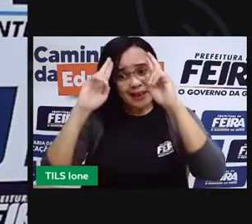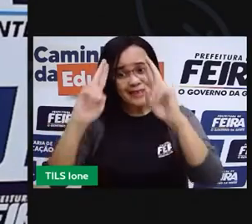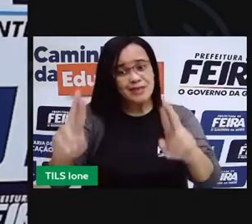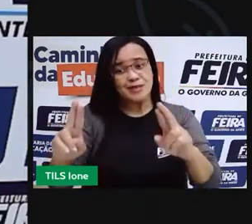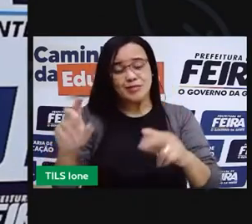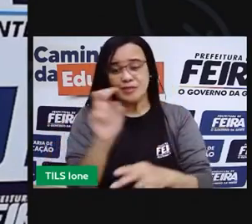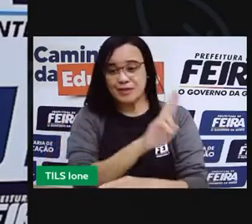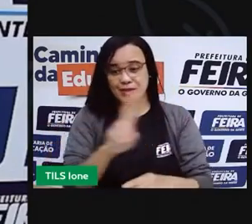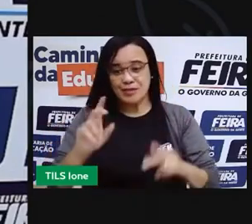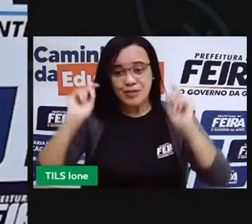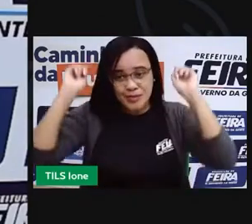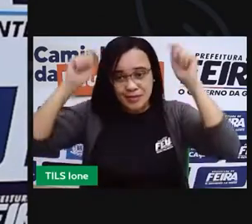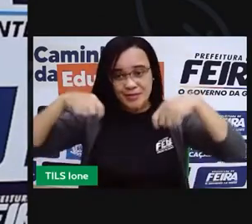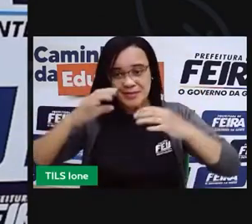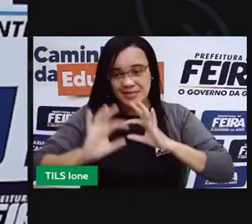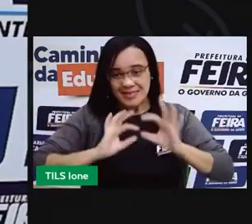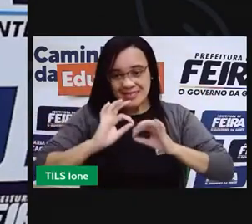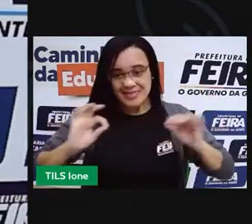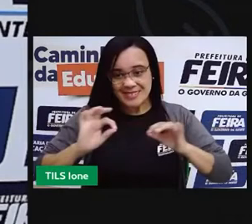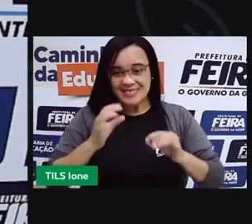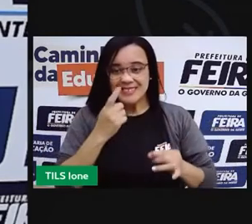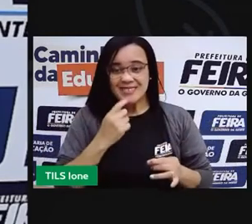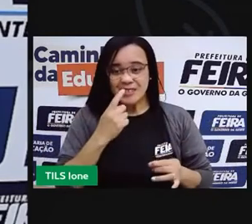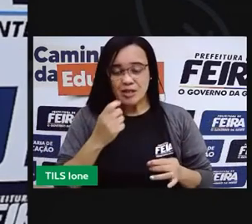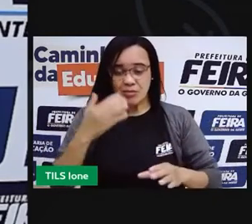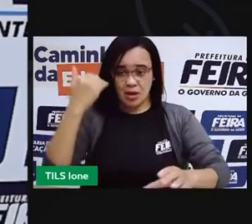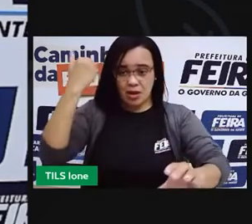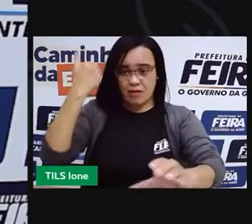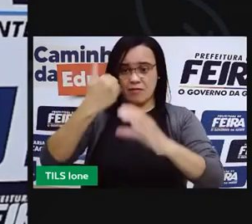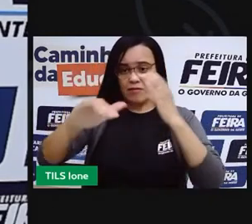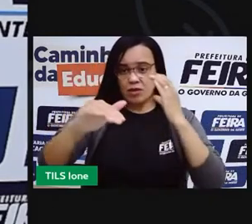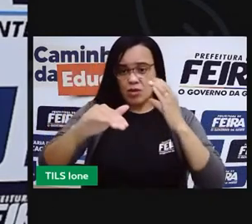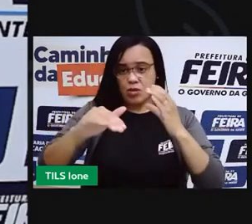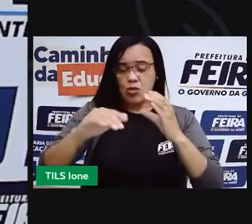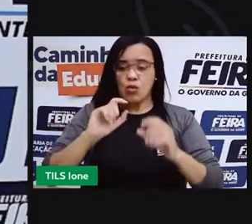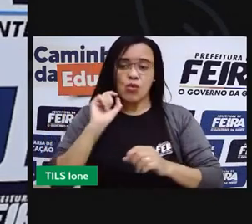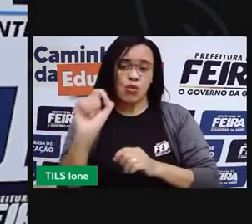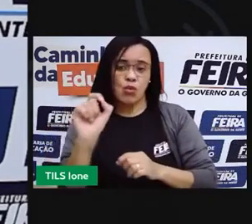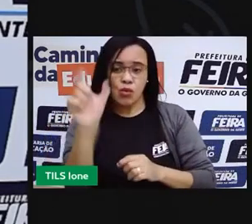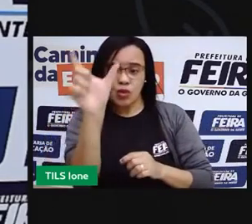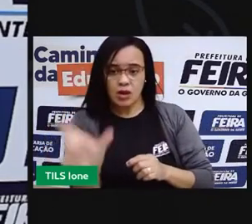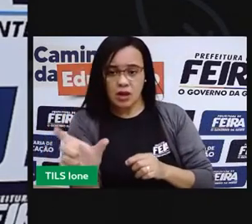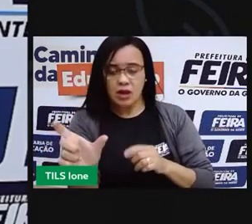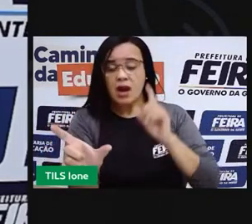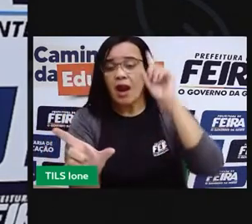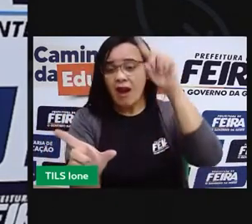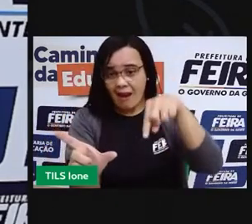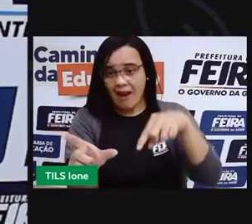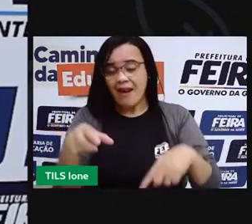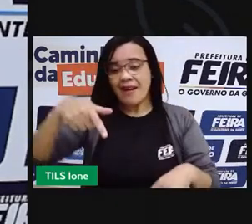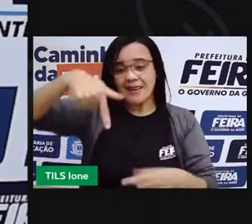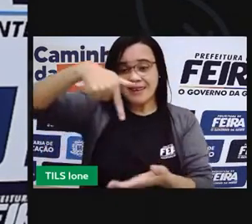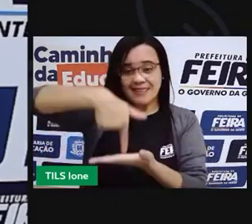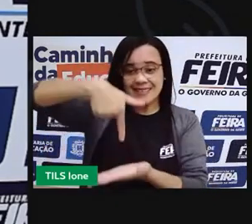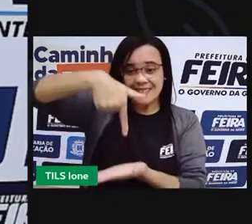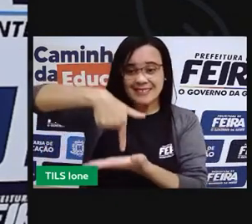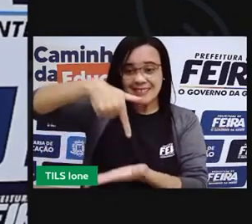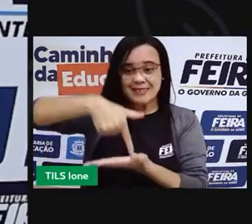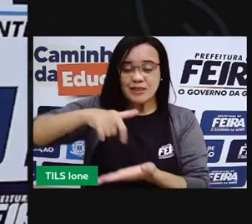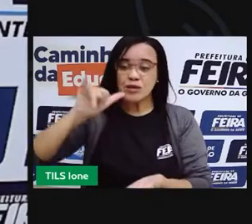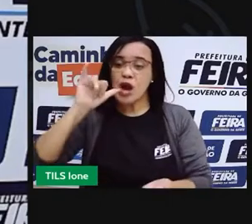Então, Chapeuzinho Vermelho enviou um e-mail para o Saci Pererê.